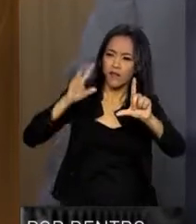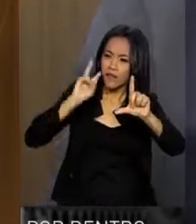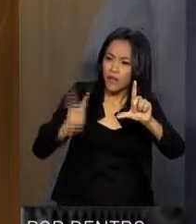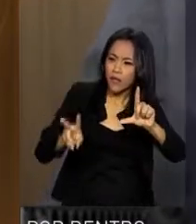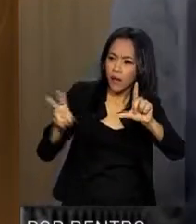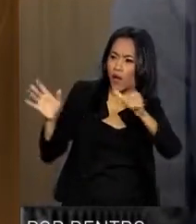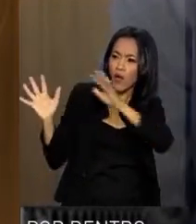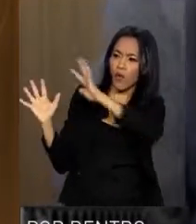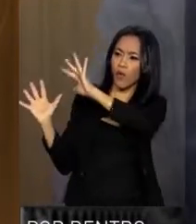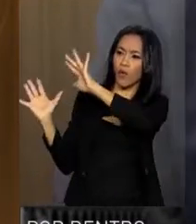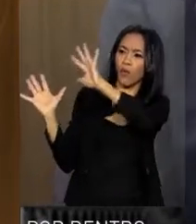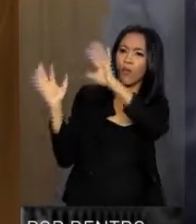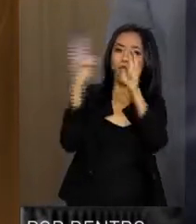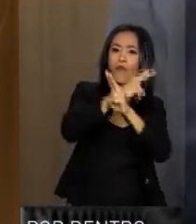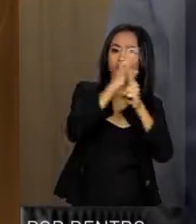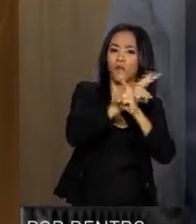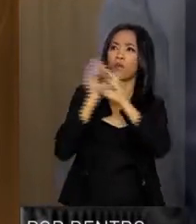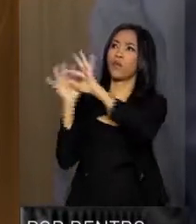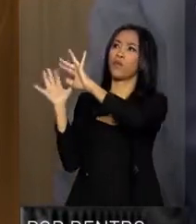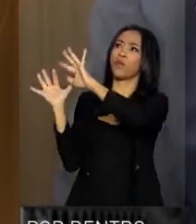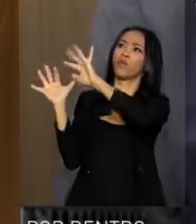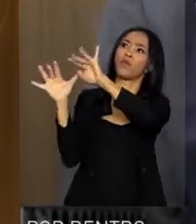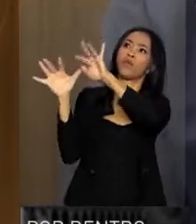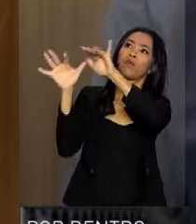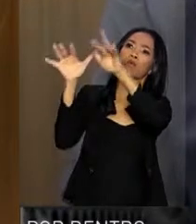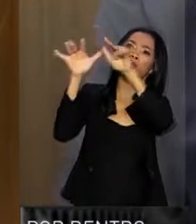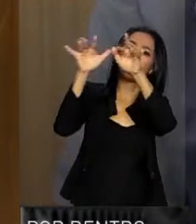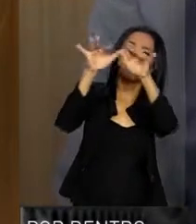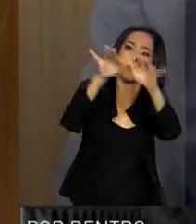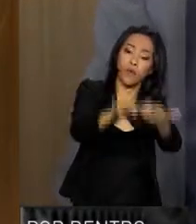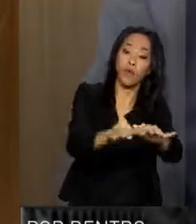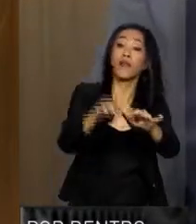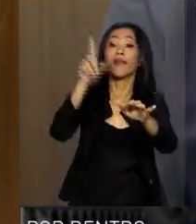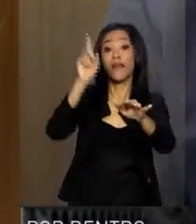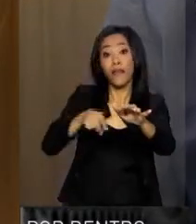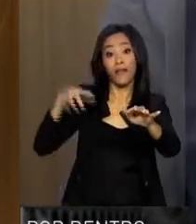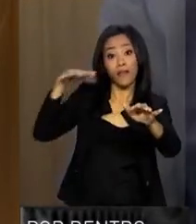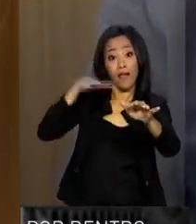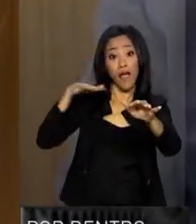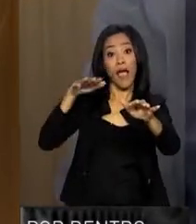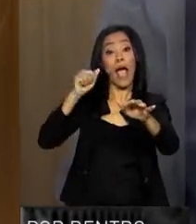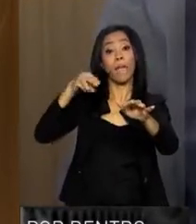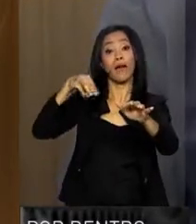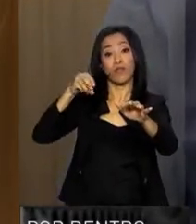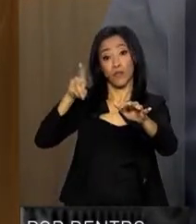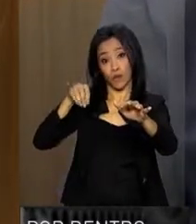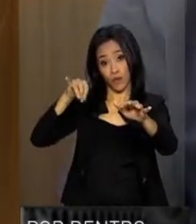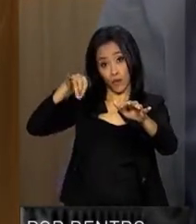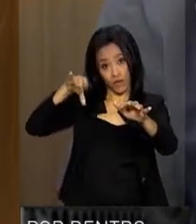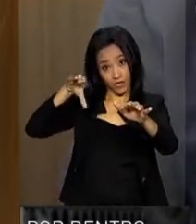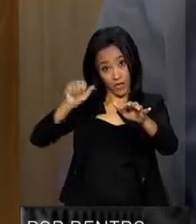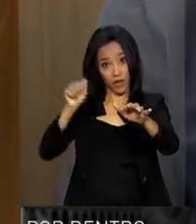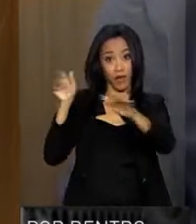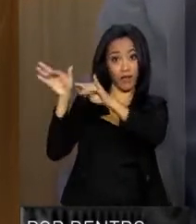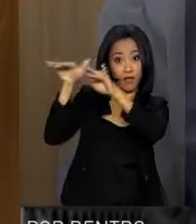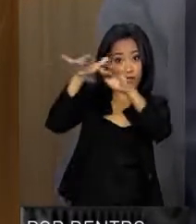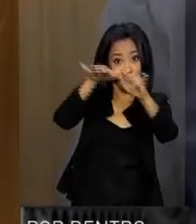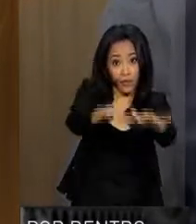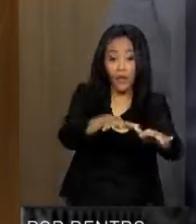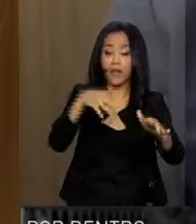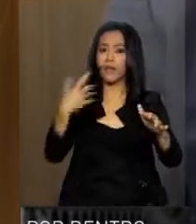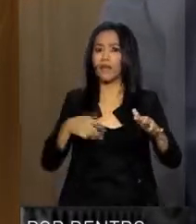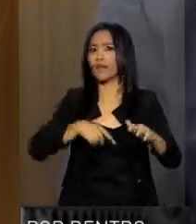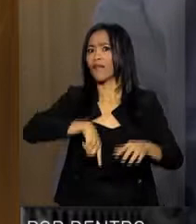corrente de umidade que vem da região amazônica então essa o desmatamento estava fora de controle